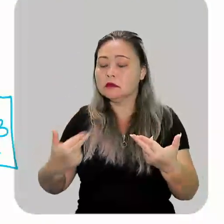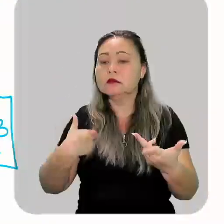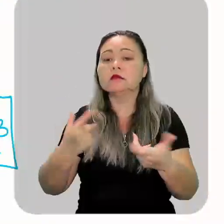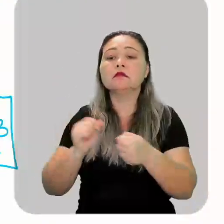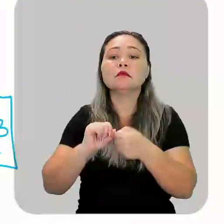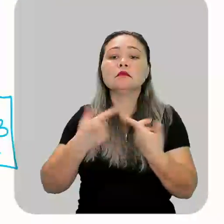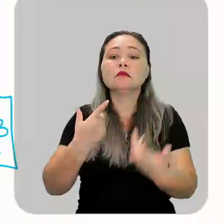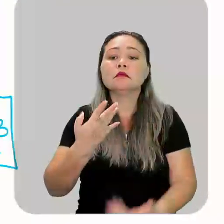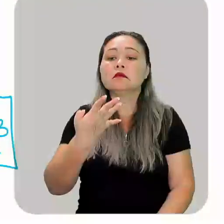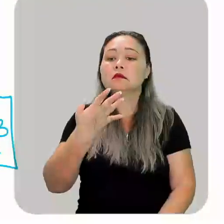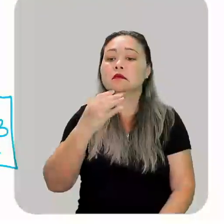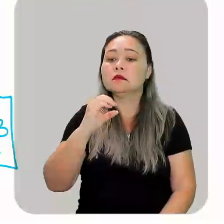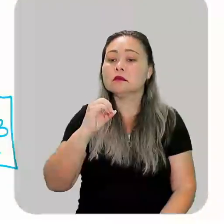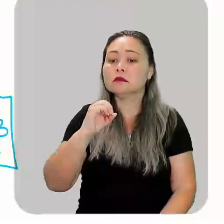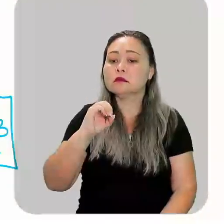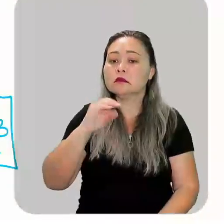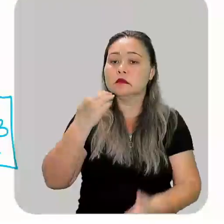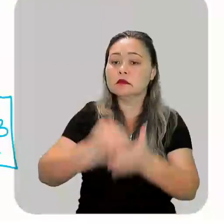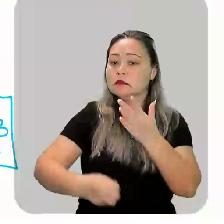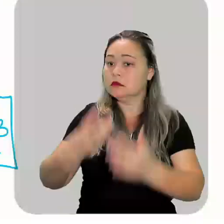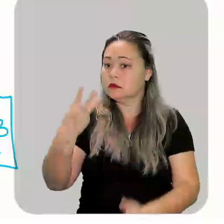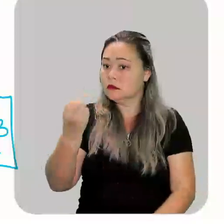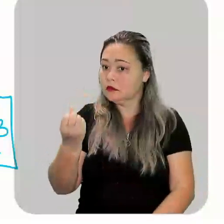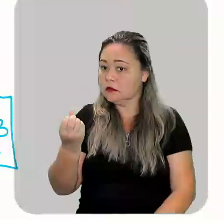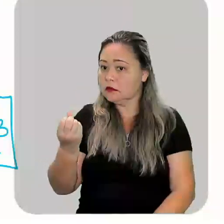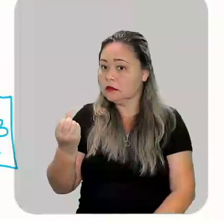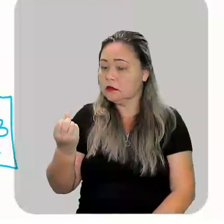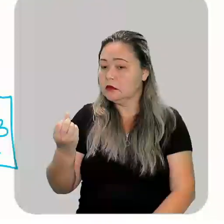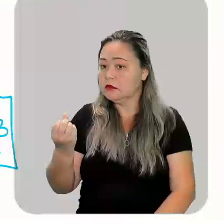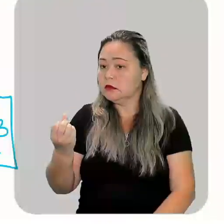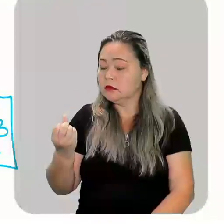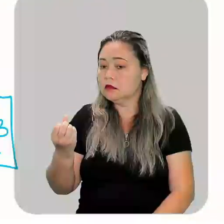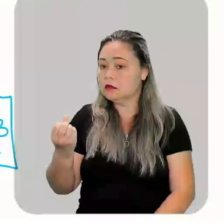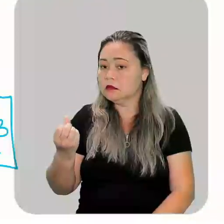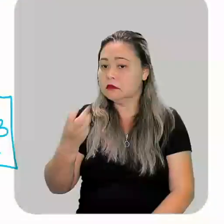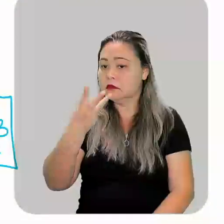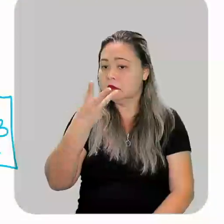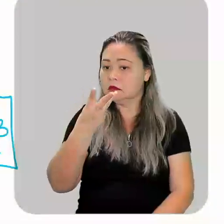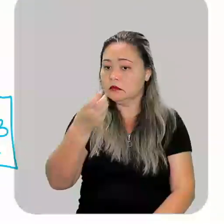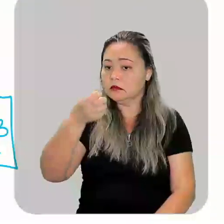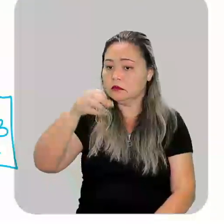deu? 405 menos 36,